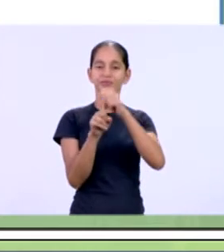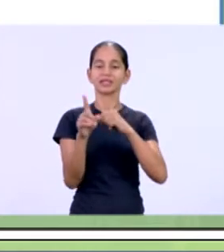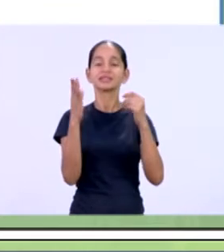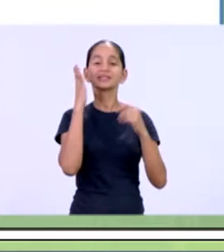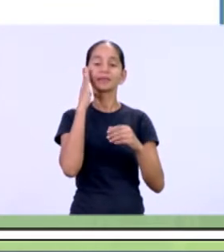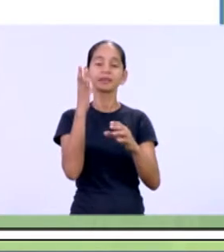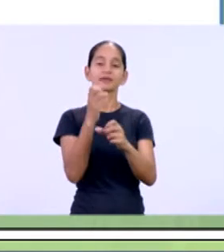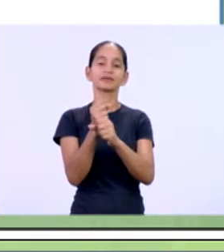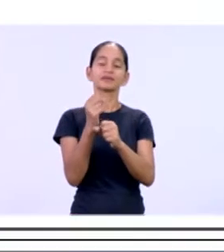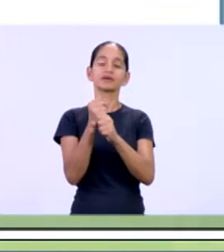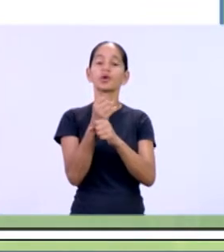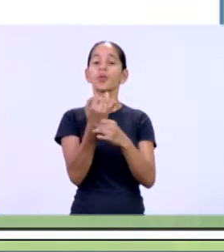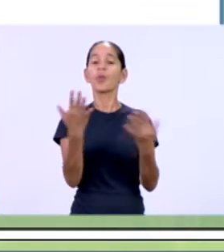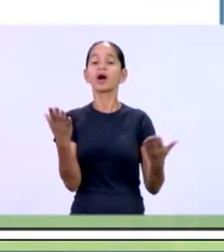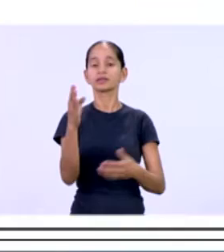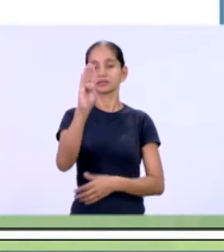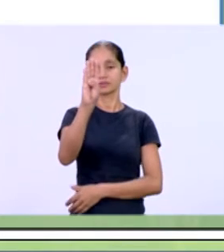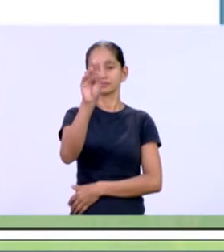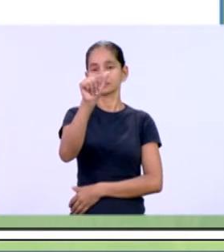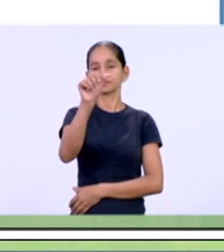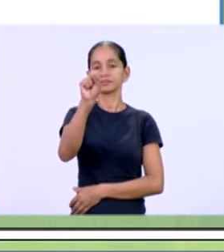correto? 1.177.000.